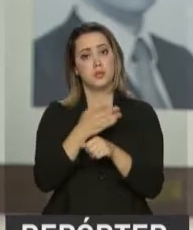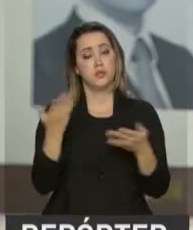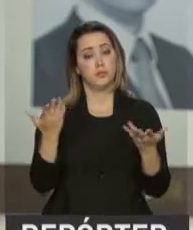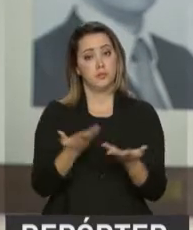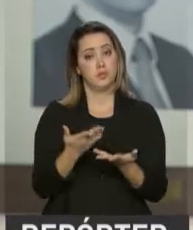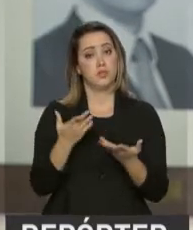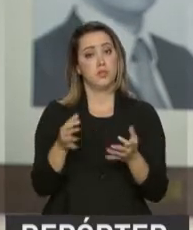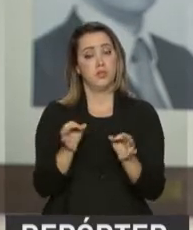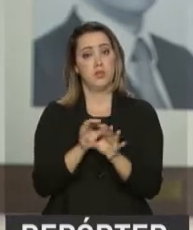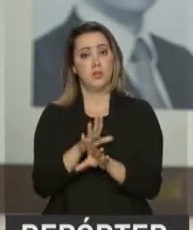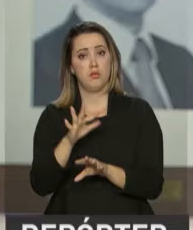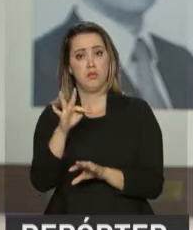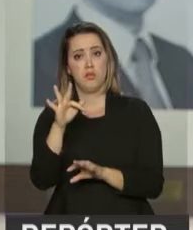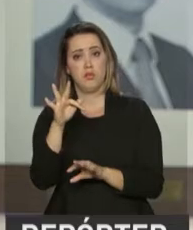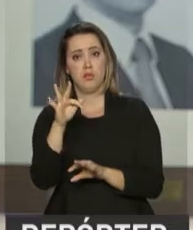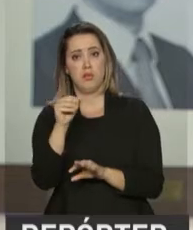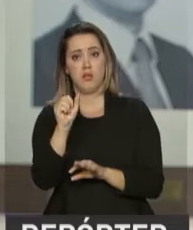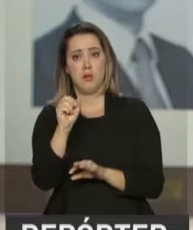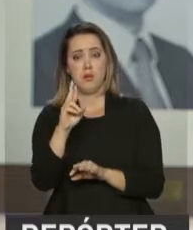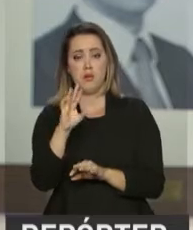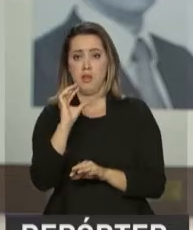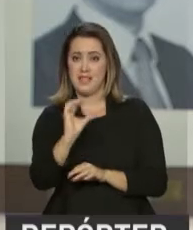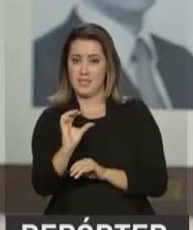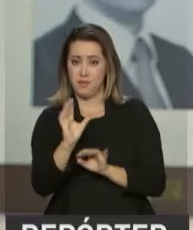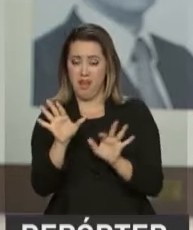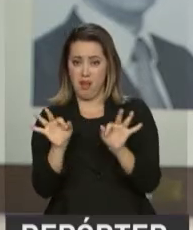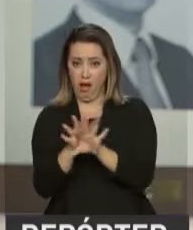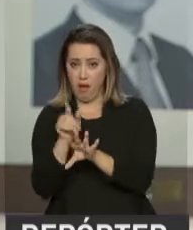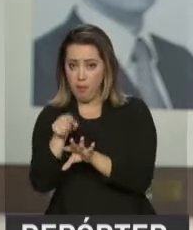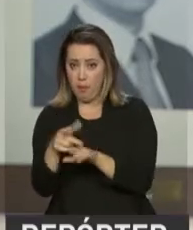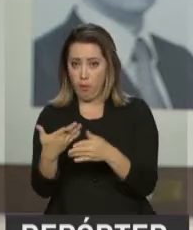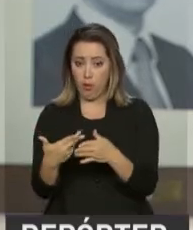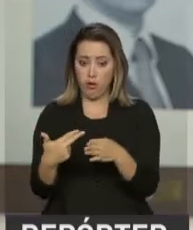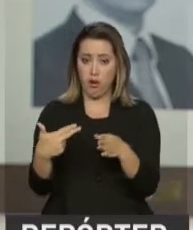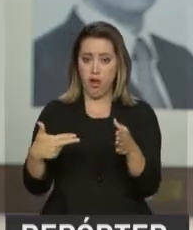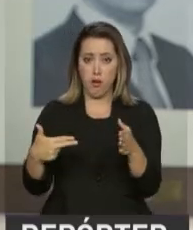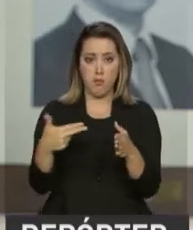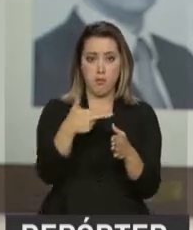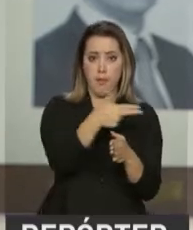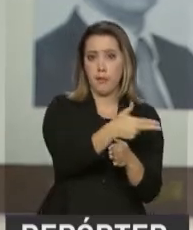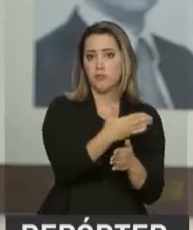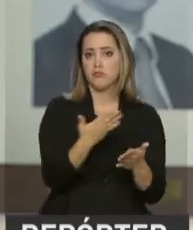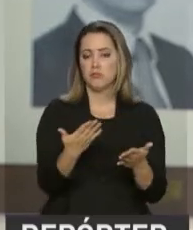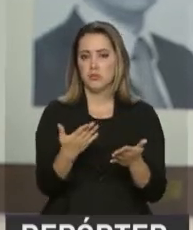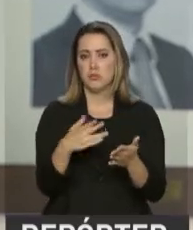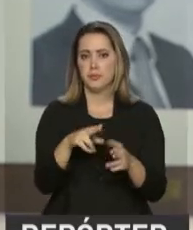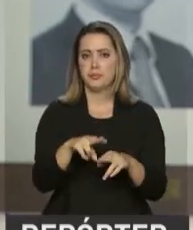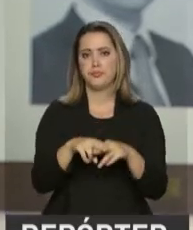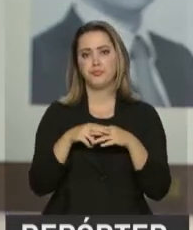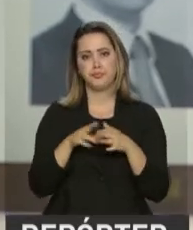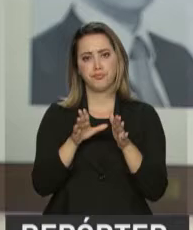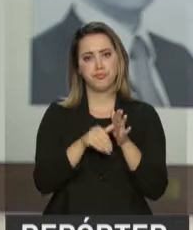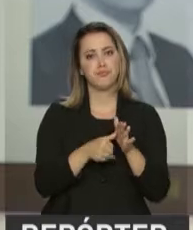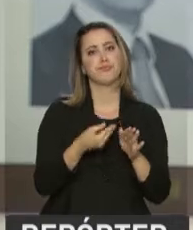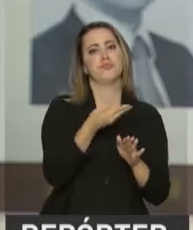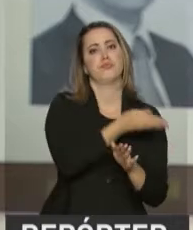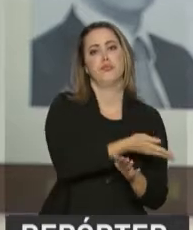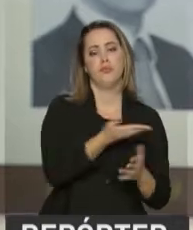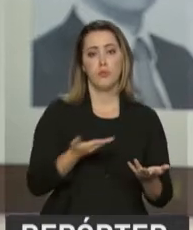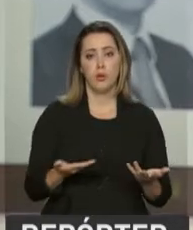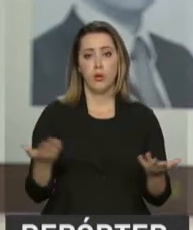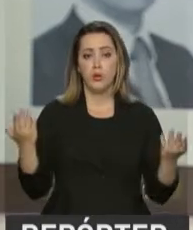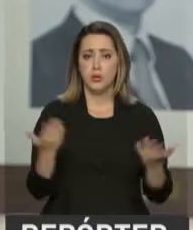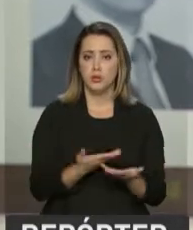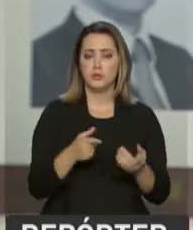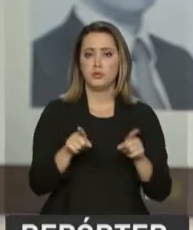das Farc, ou ao menos a parte mais importante delas, são armas que hoje chegam ao Brasil, pelo contrabando. Hoje